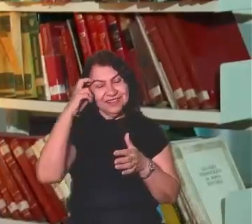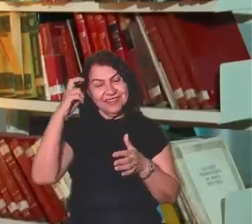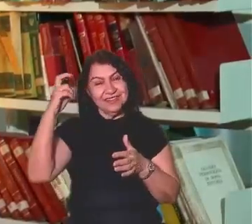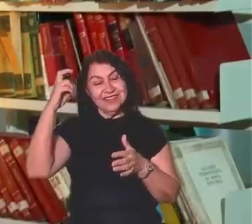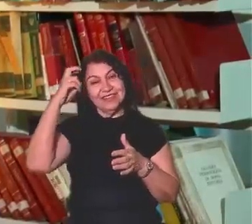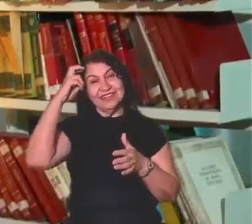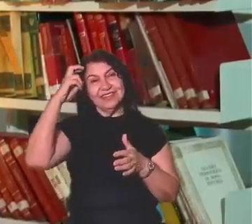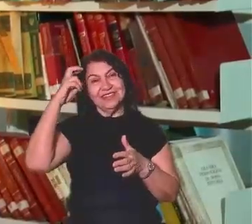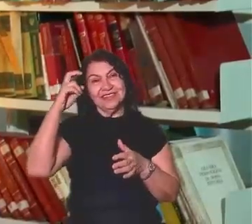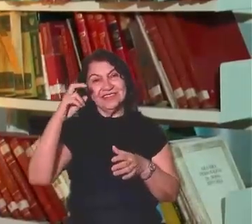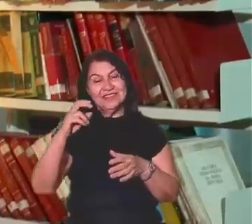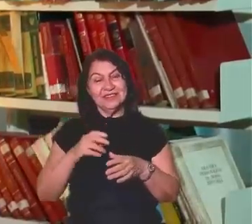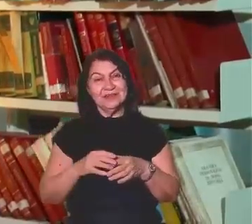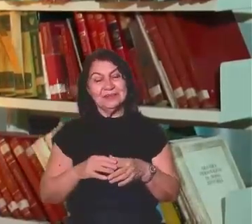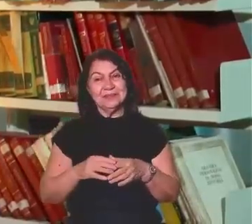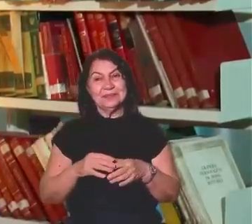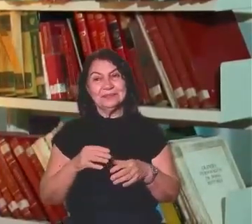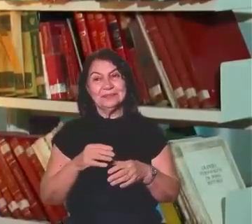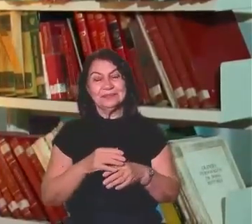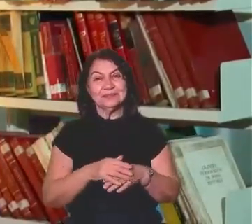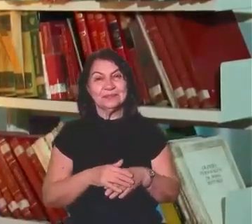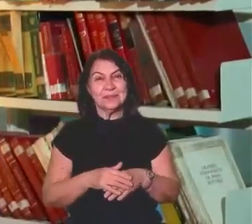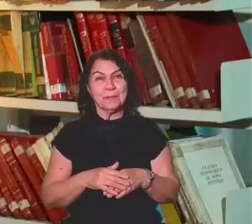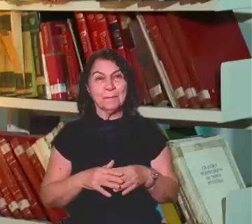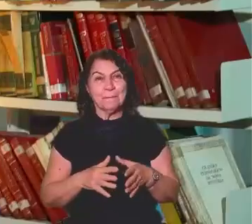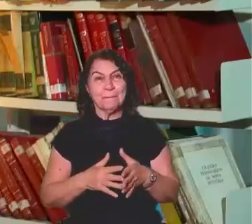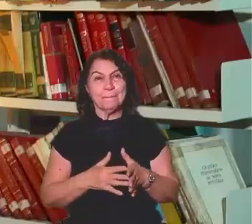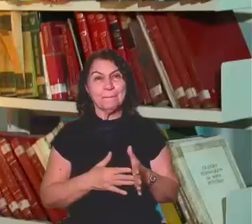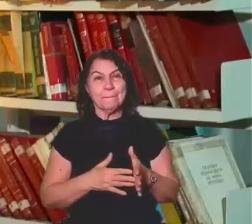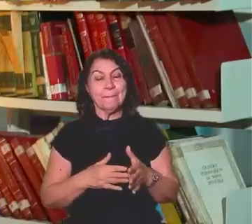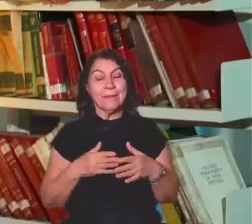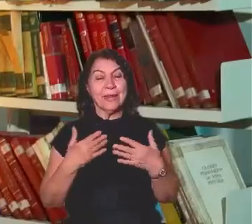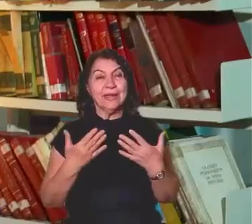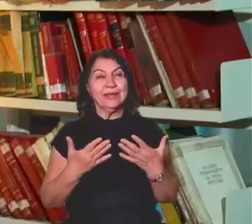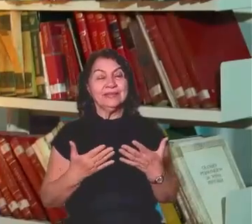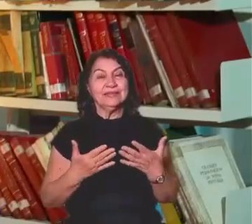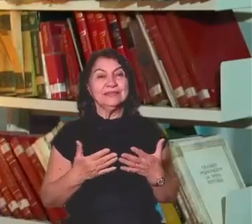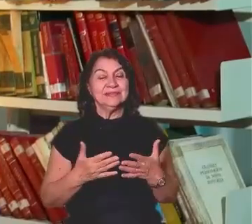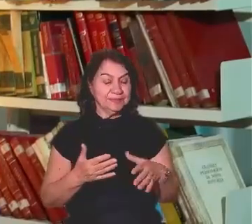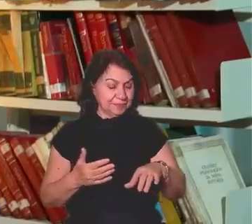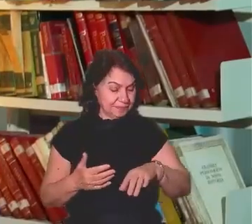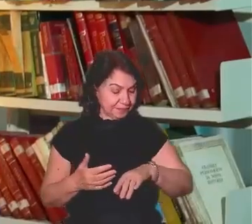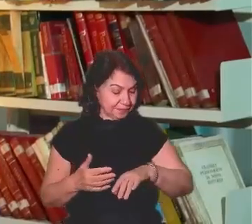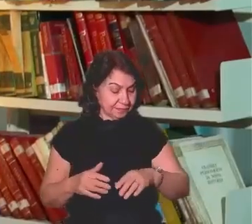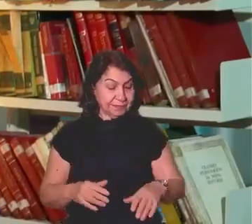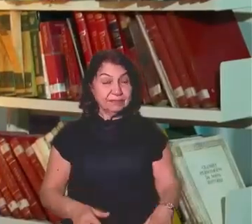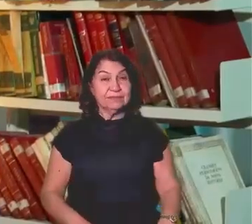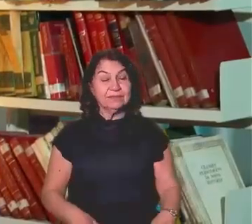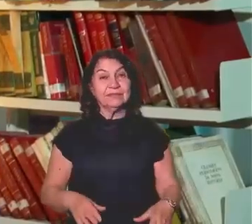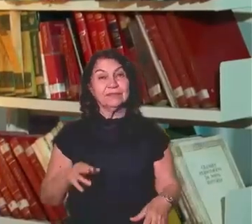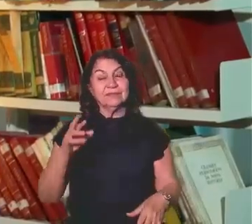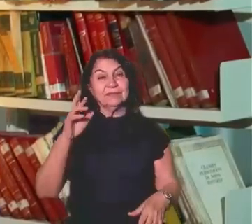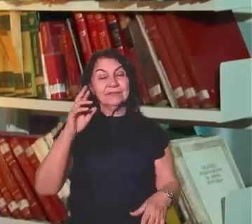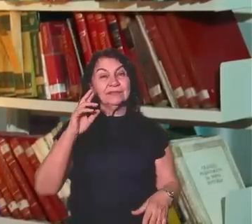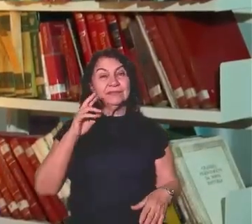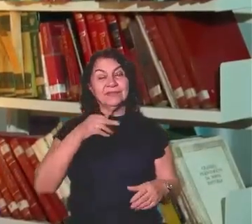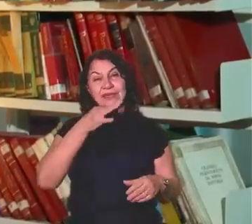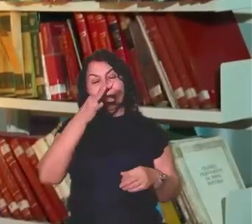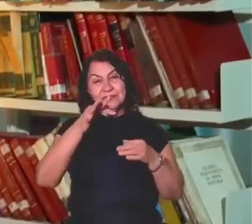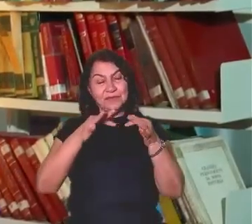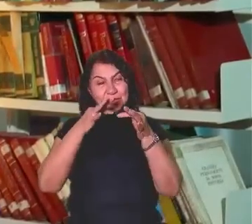vai fazer uma pergunta inteligente, vou participar da FLE, né? A gente fica assim, mas enfim, vamos lá. Se a Rosa do Povo fosse um